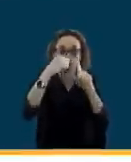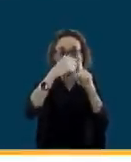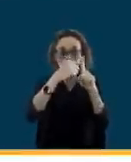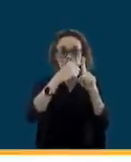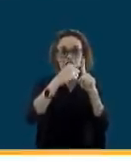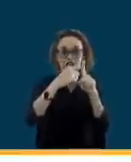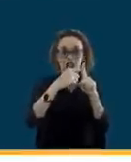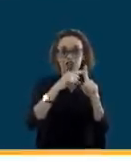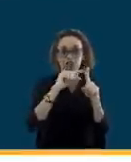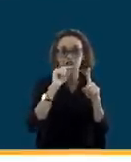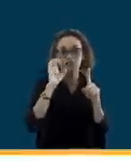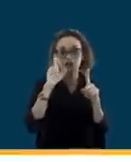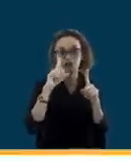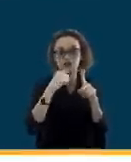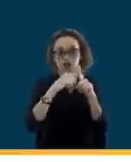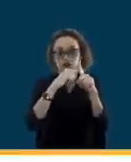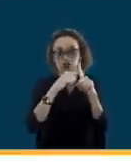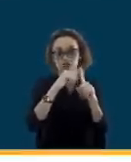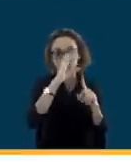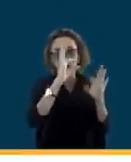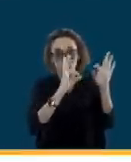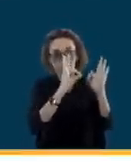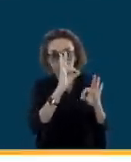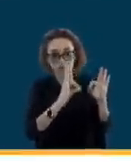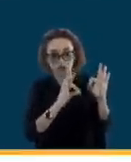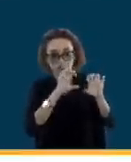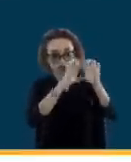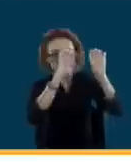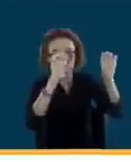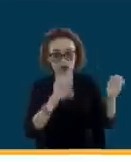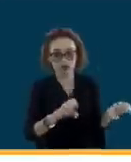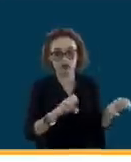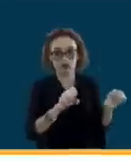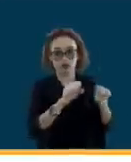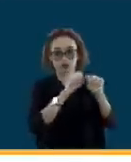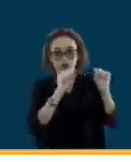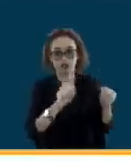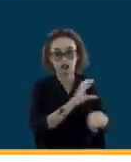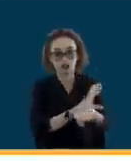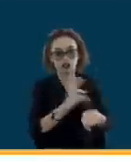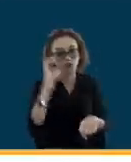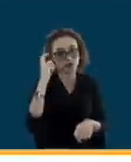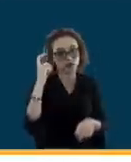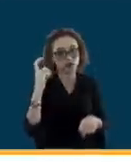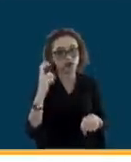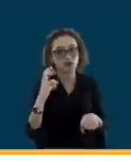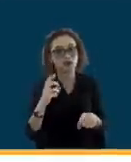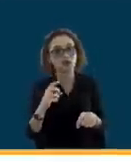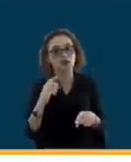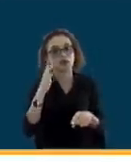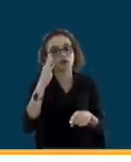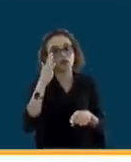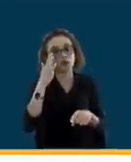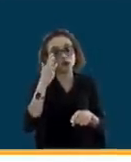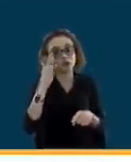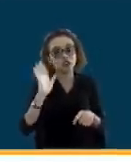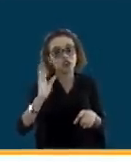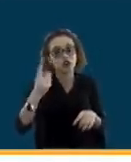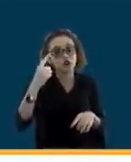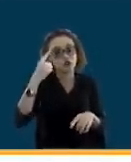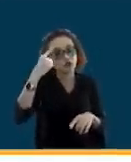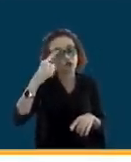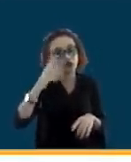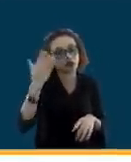na reestruturação do Sistema Nacional de Cultura. Já houve, pelo menos há uma semana atrás, eu ouvi